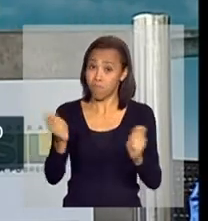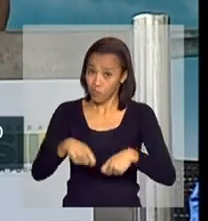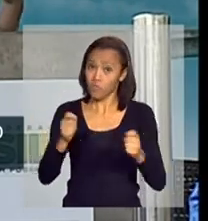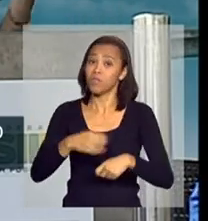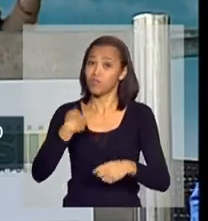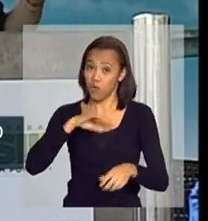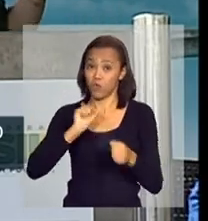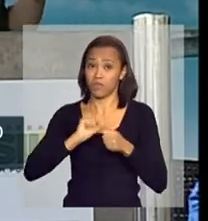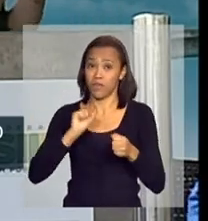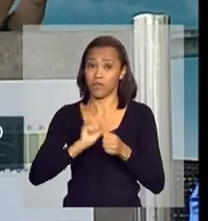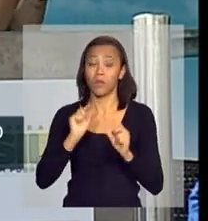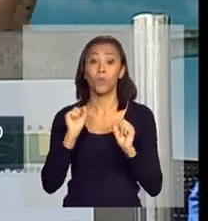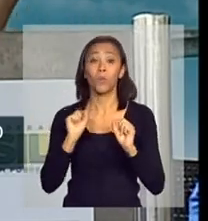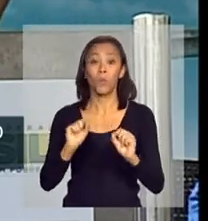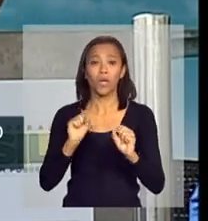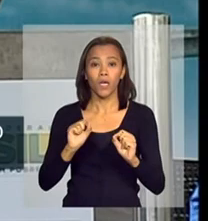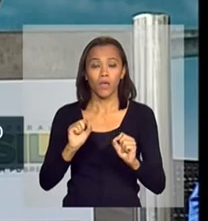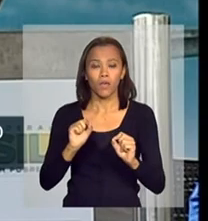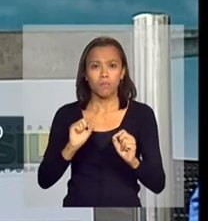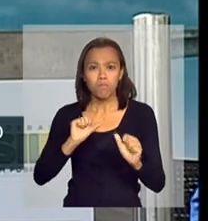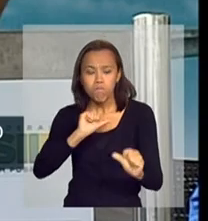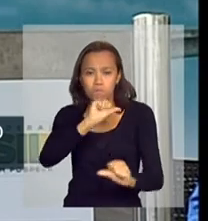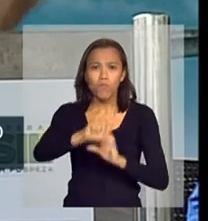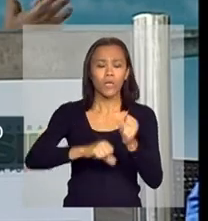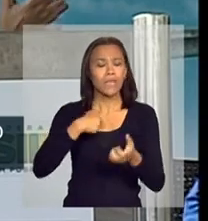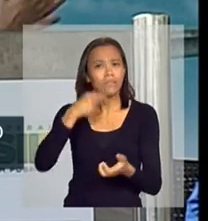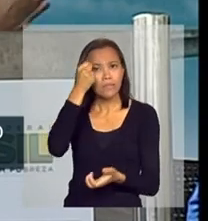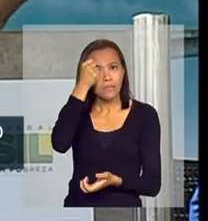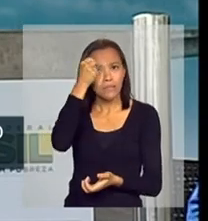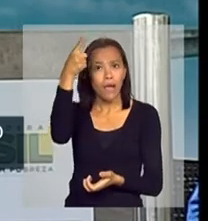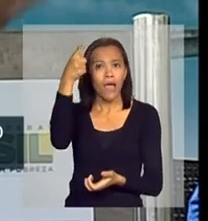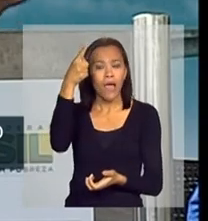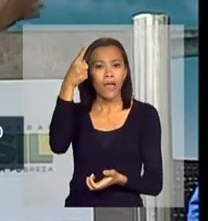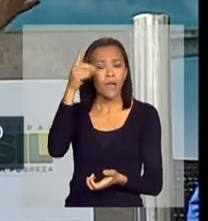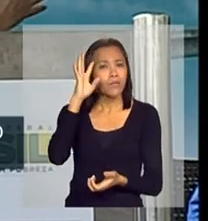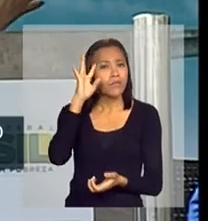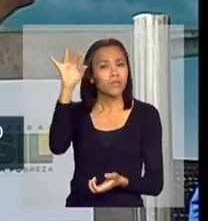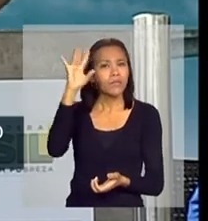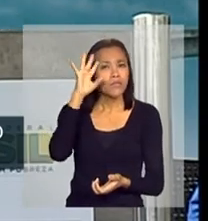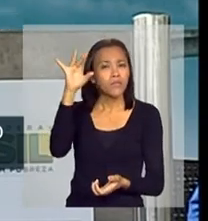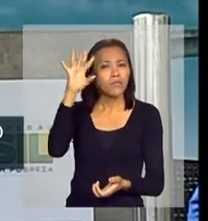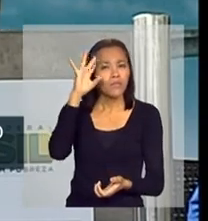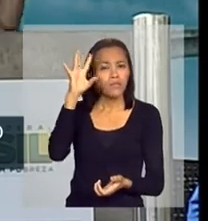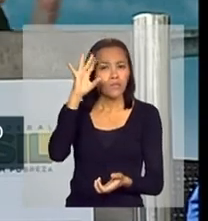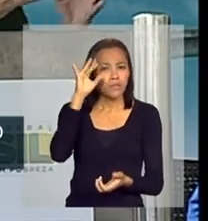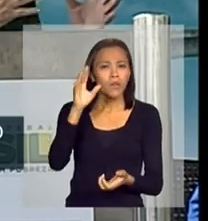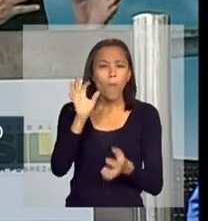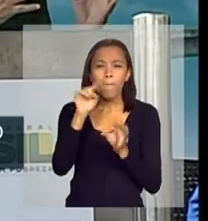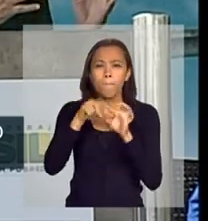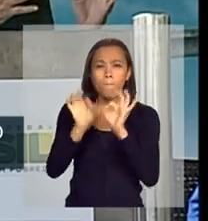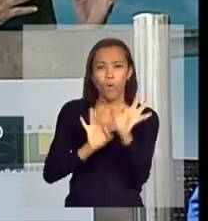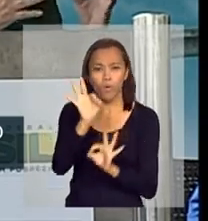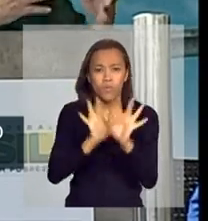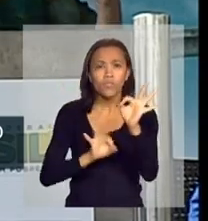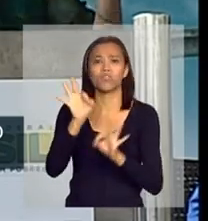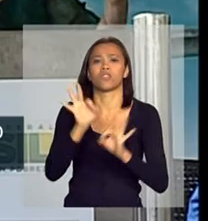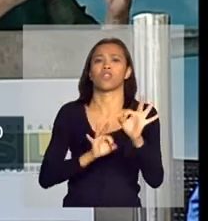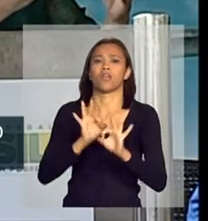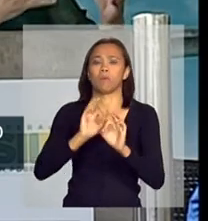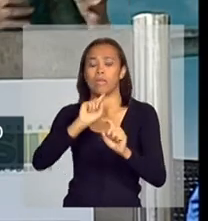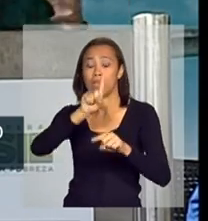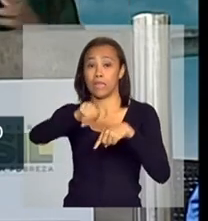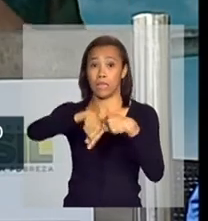capazes. Transformar uma ideia, um pensamento, um projeto,